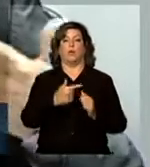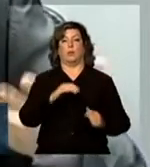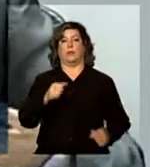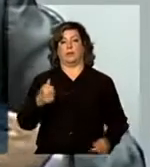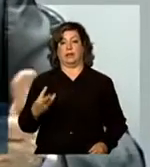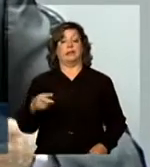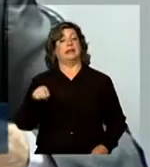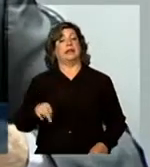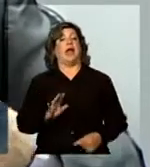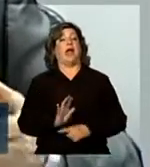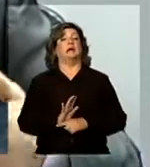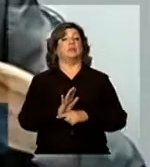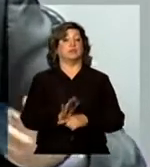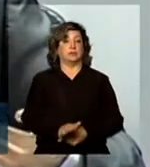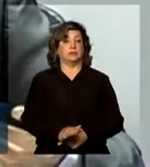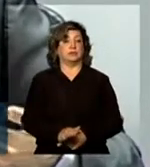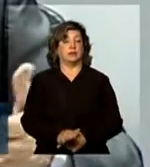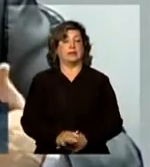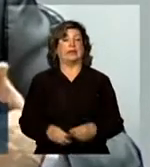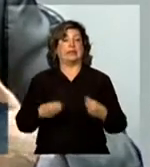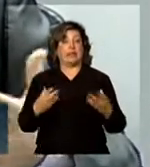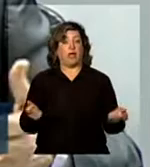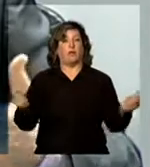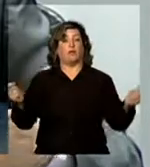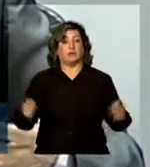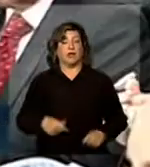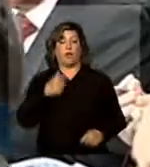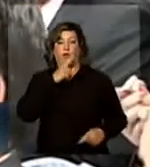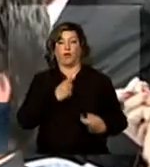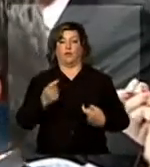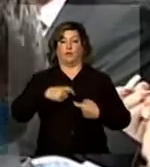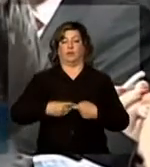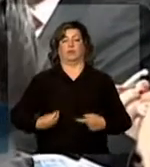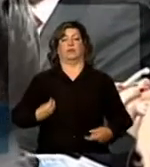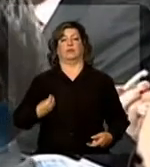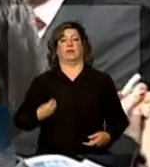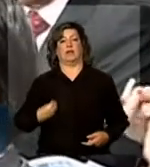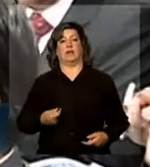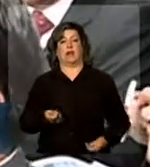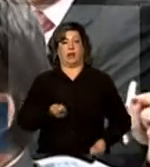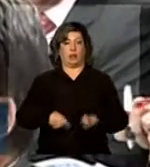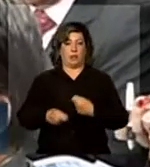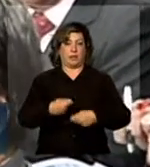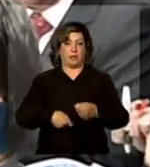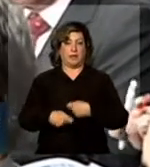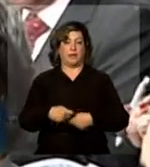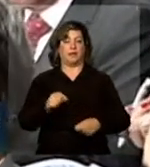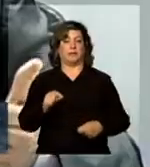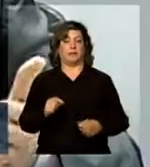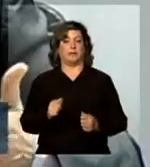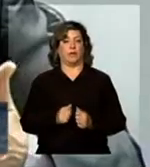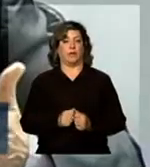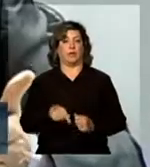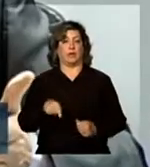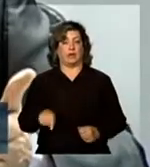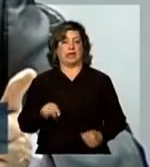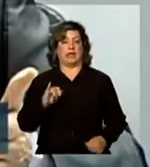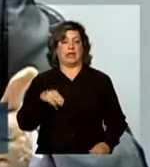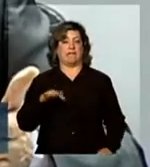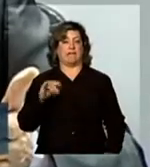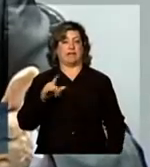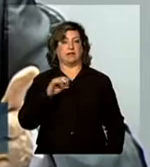Isto ajuda... cria condições para uma recuperação da economia, porque, com uma inflação